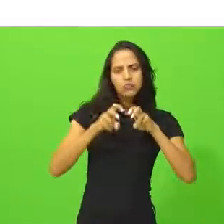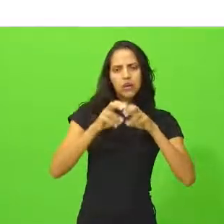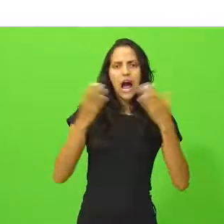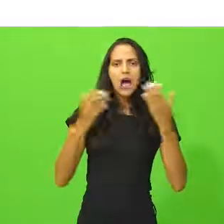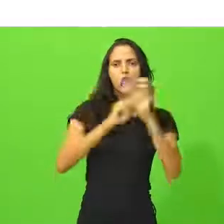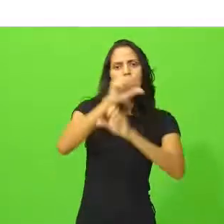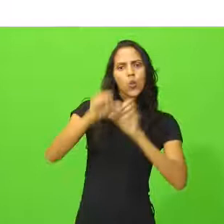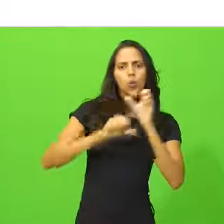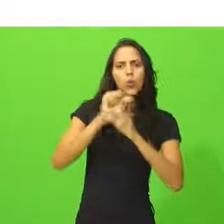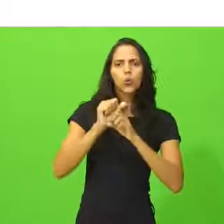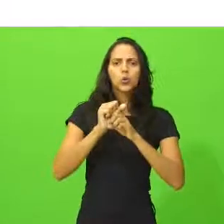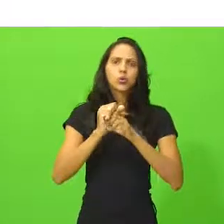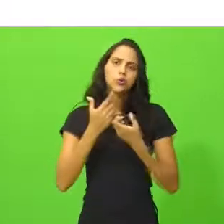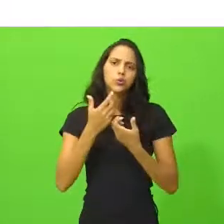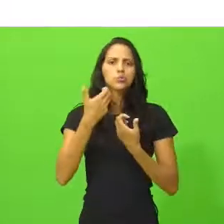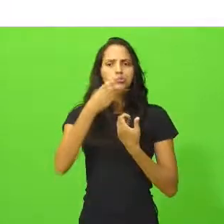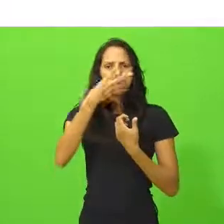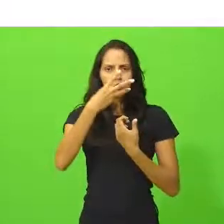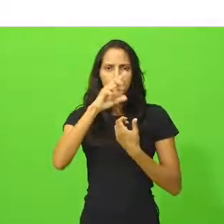hoje corresponde a